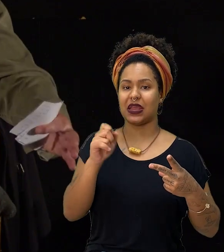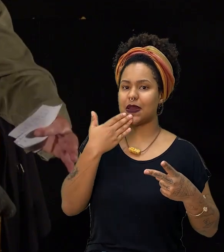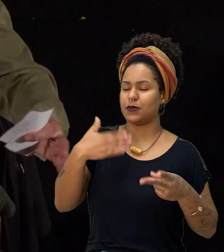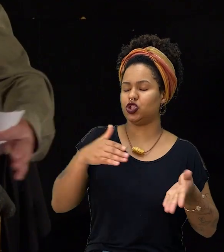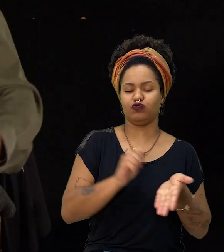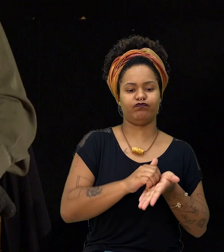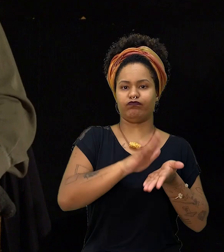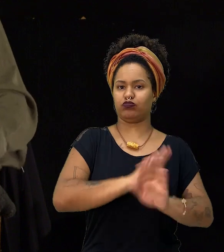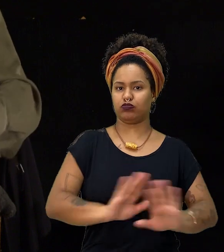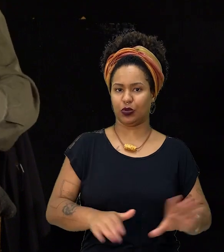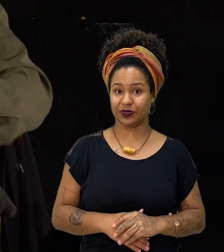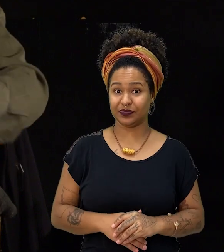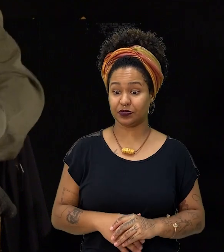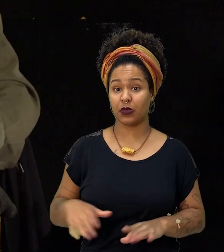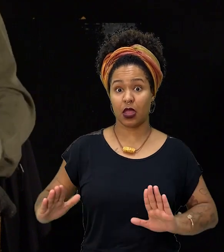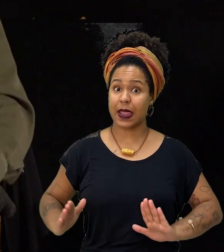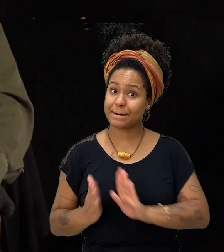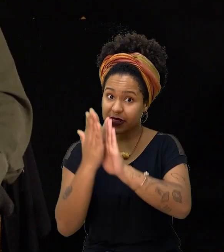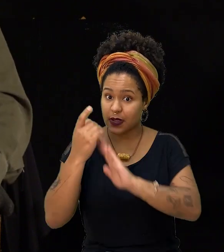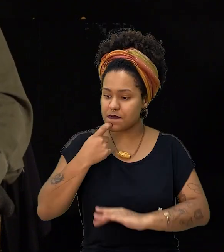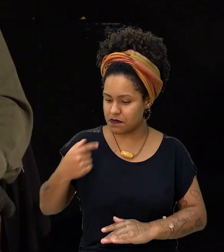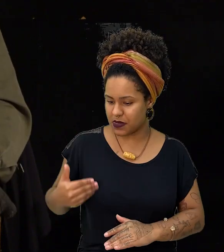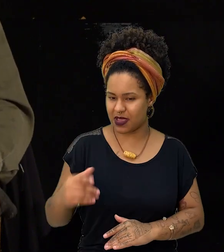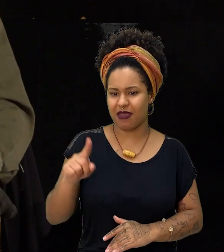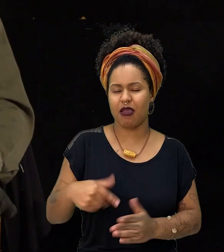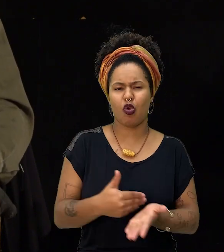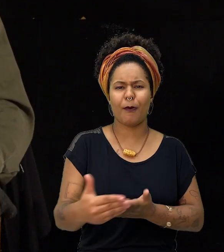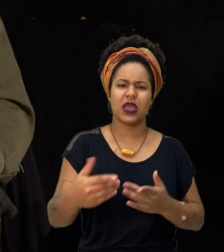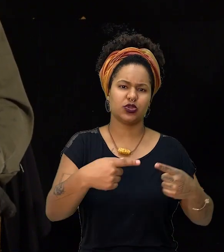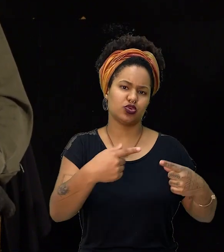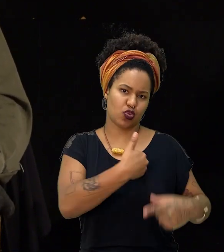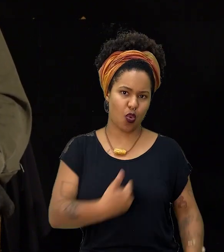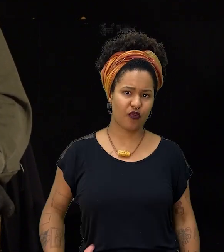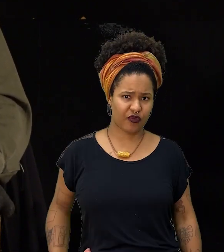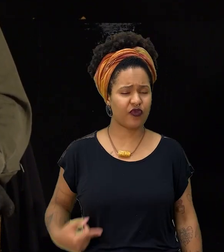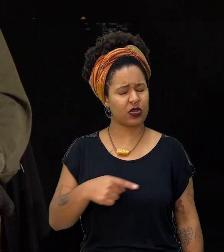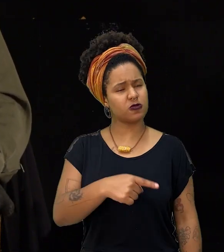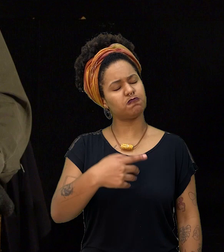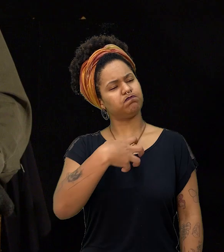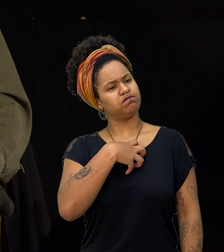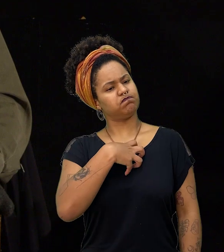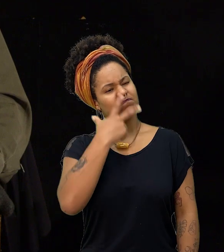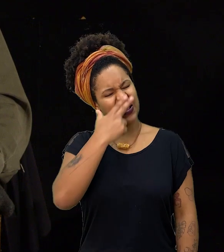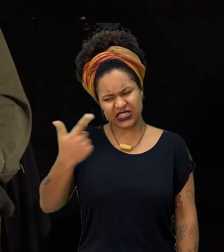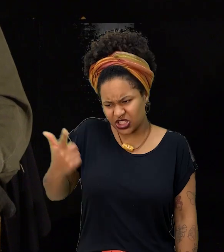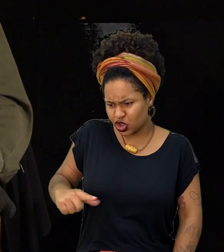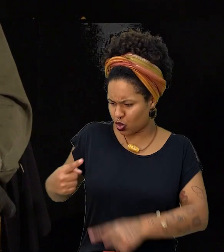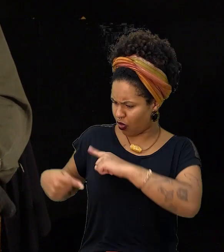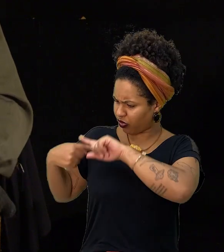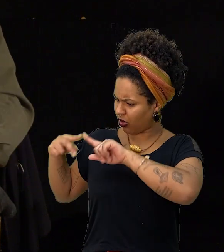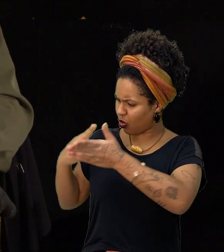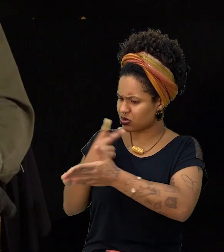Esse embate recente, tão no início do governo, me sugeriu uma repetição da história,